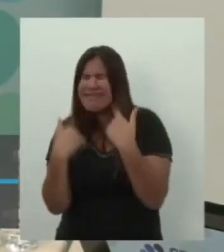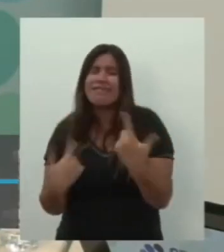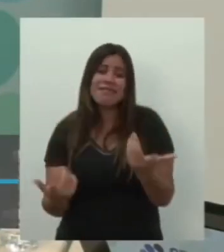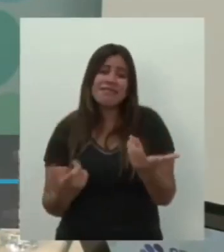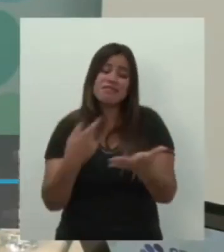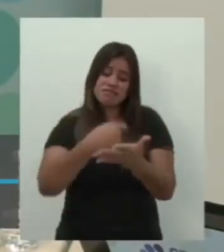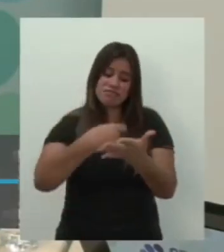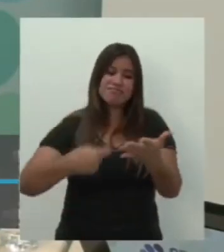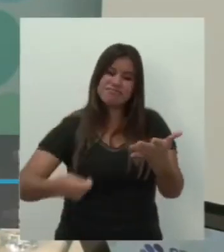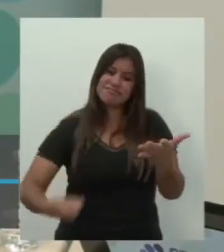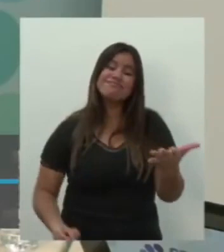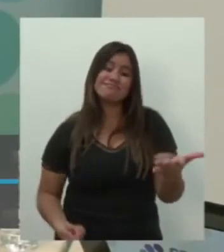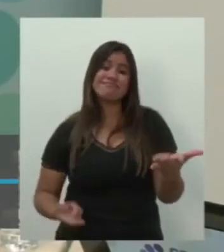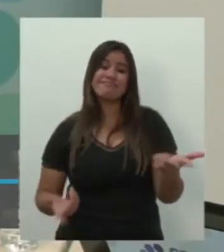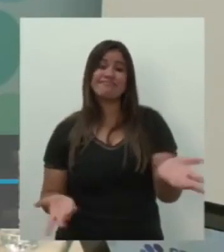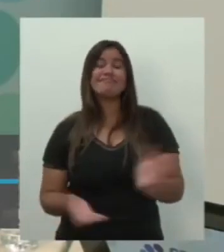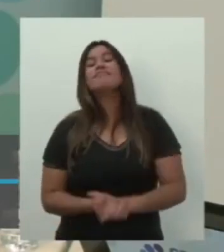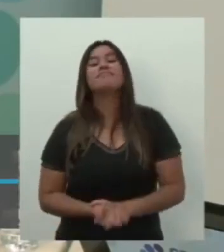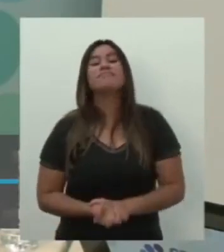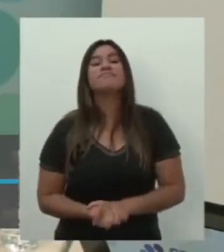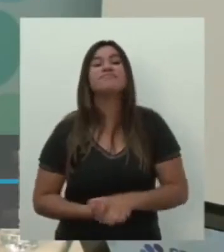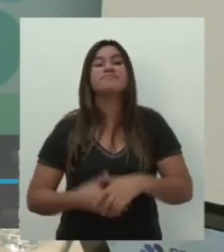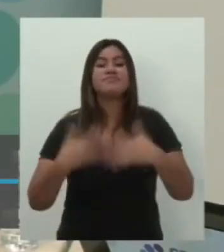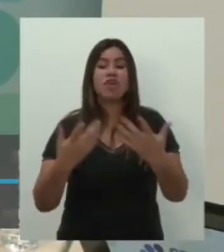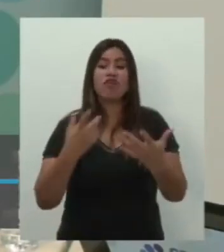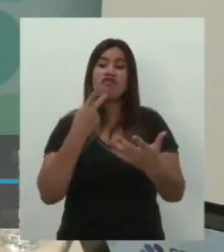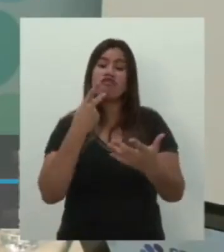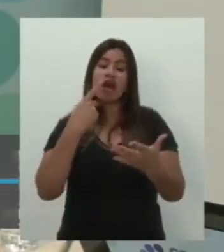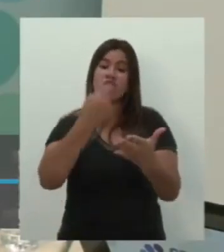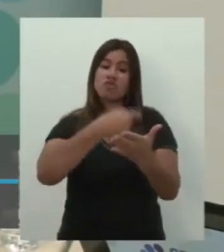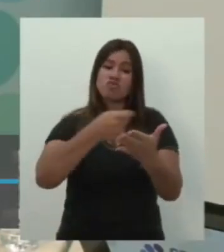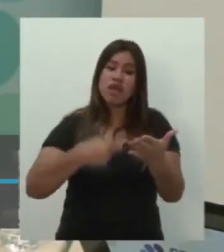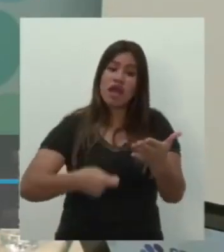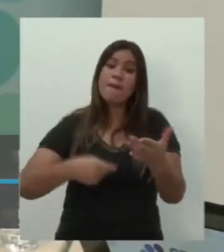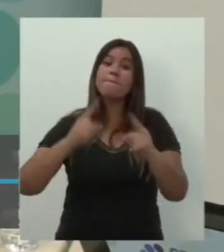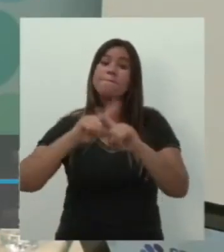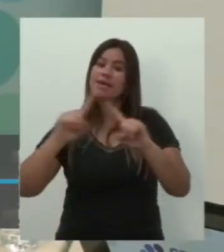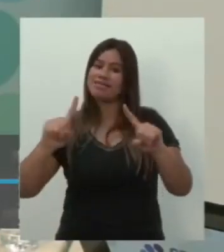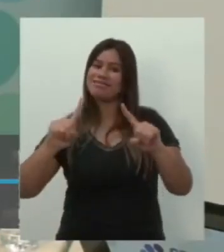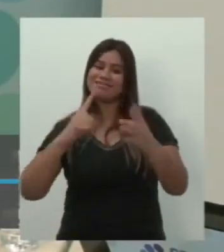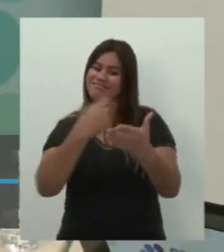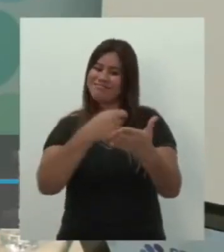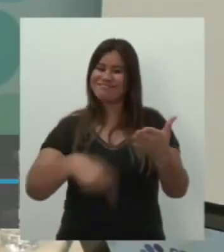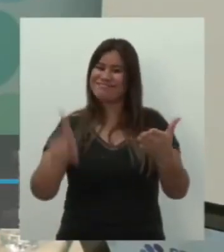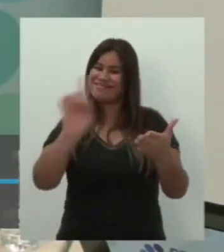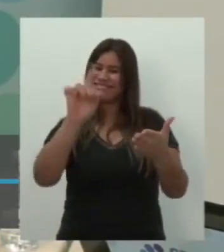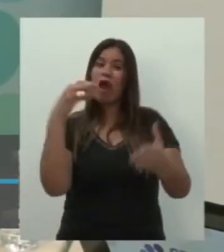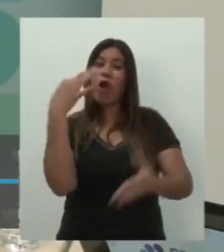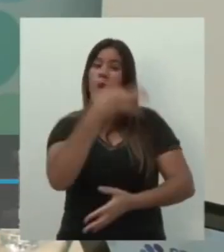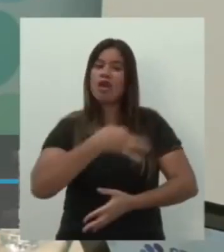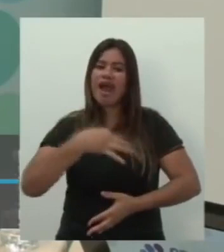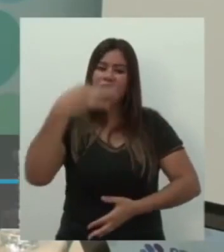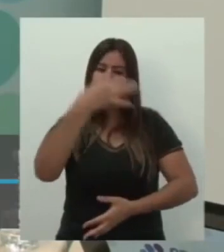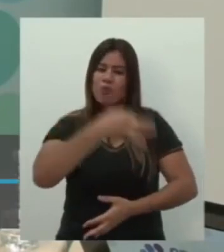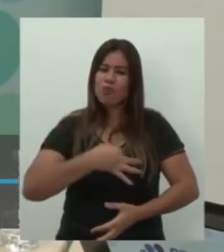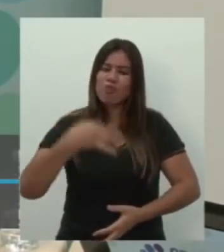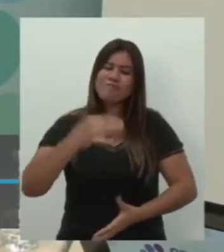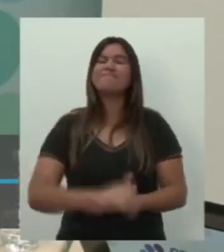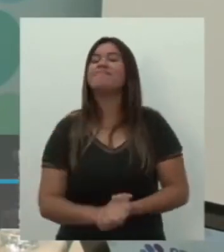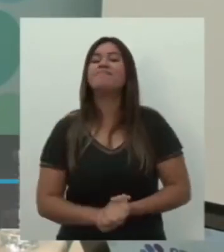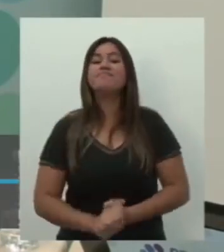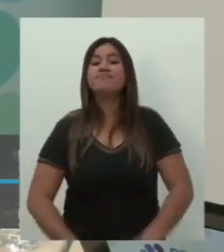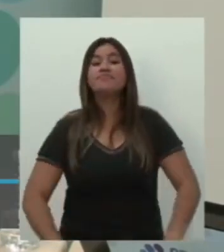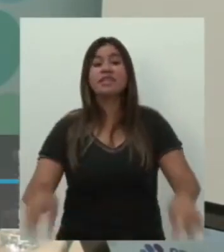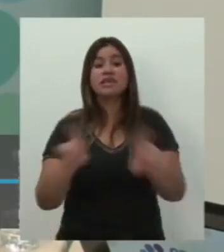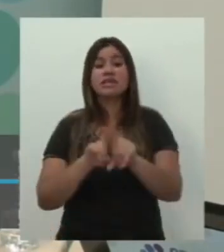texto essas canções. Lembrando, eu falo no texto, mas era tradição oral, tá bom, gente? Também havia aquelas canções,